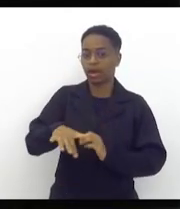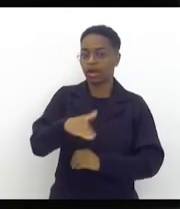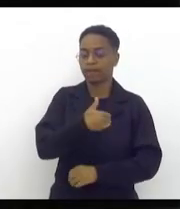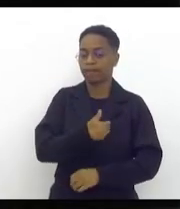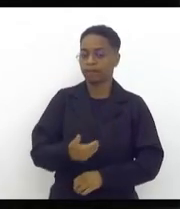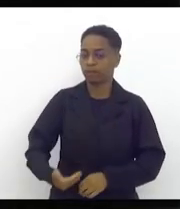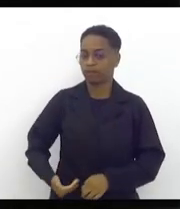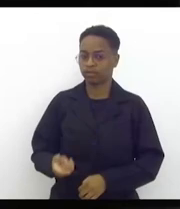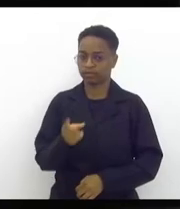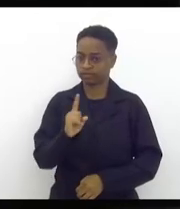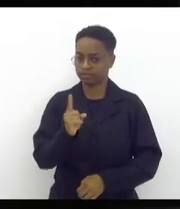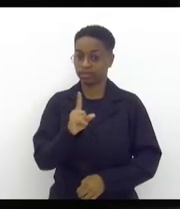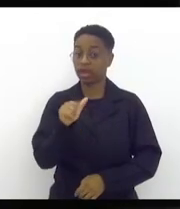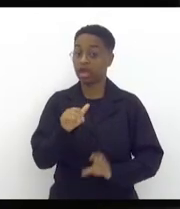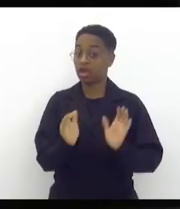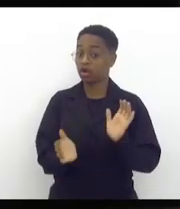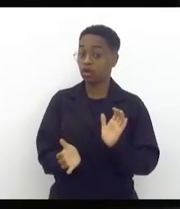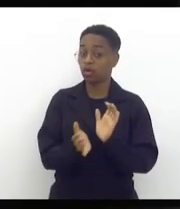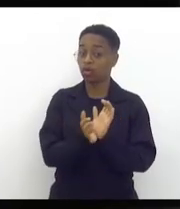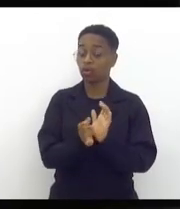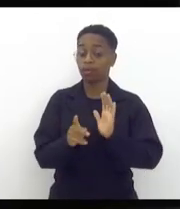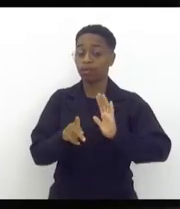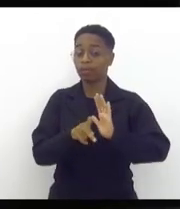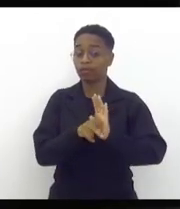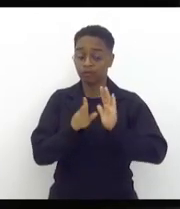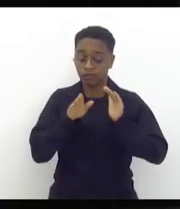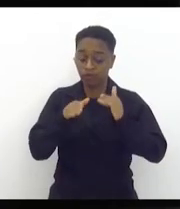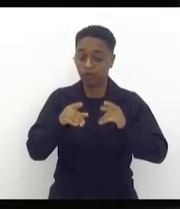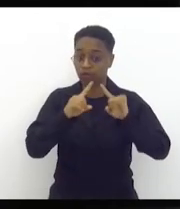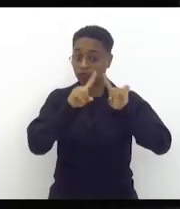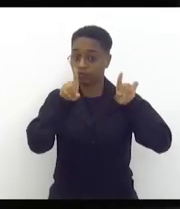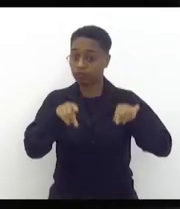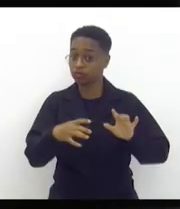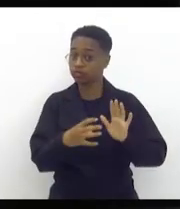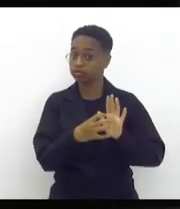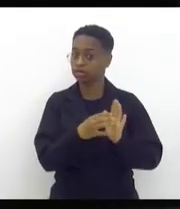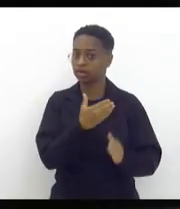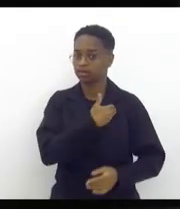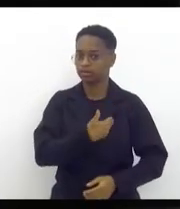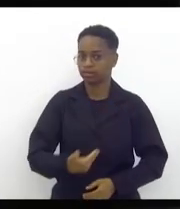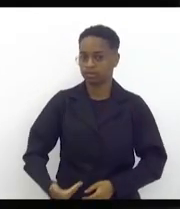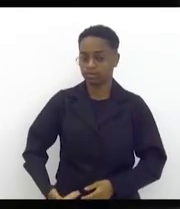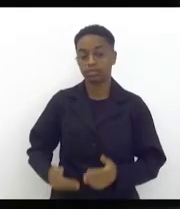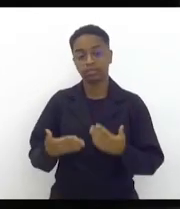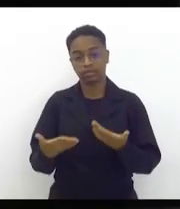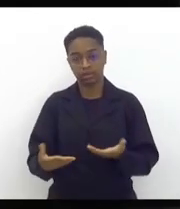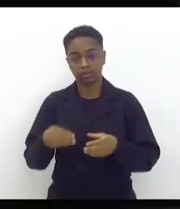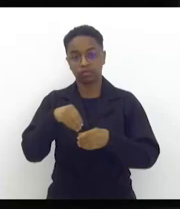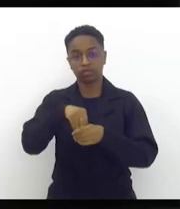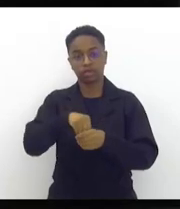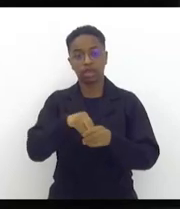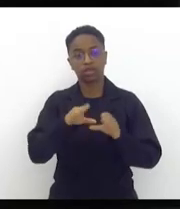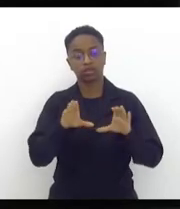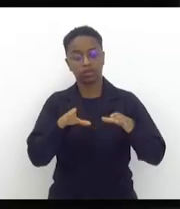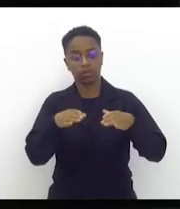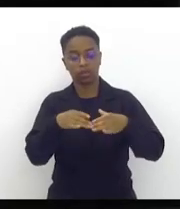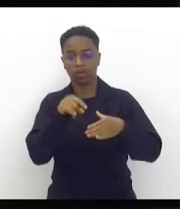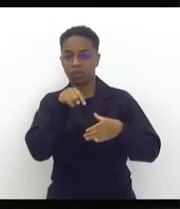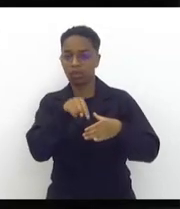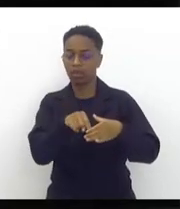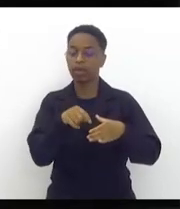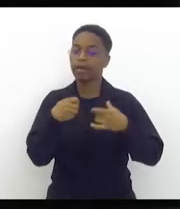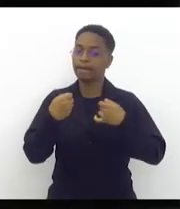a comissão dos servidores públicos. Então, é nesta comissão que devem